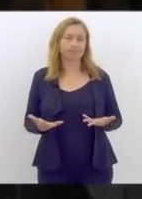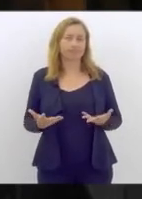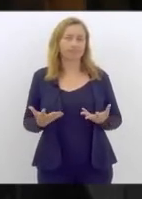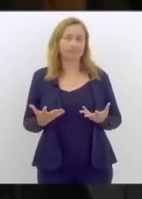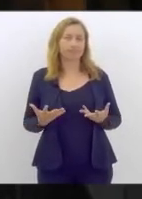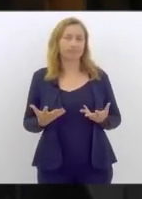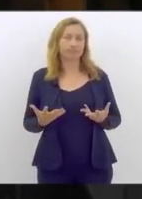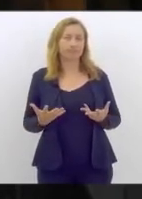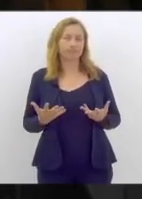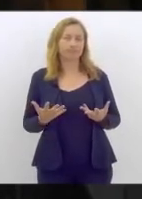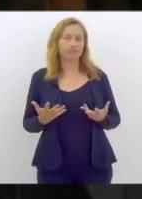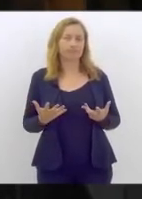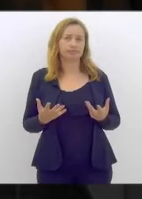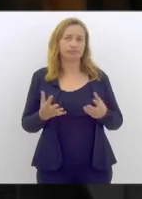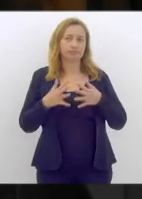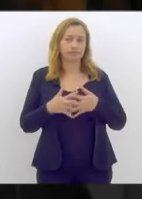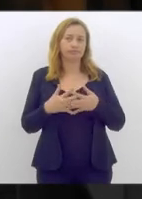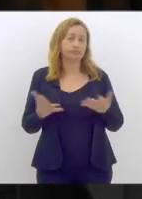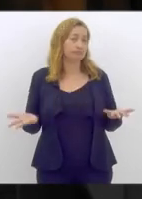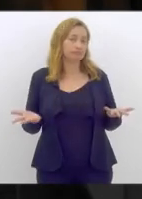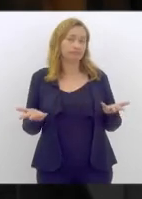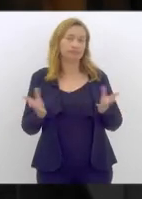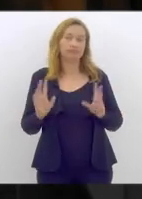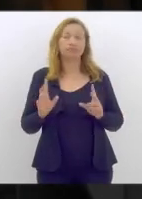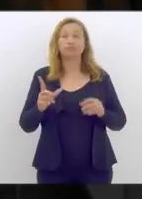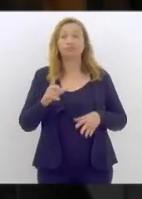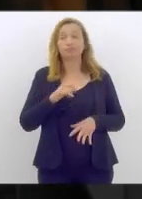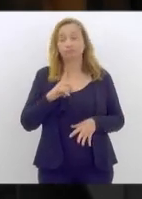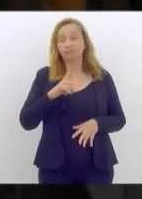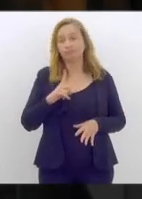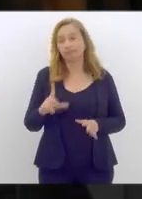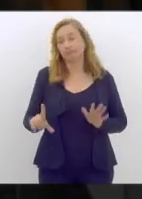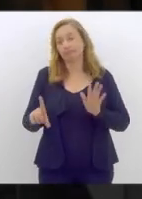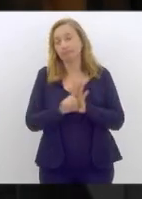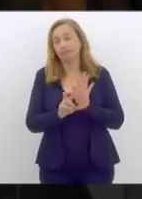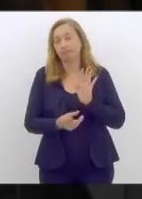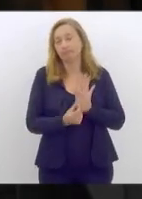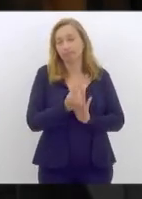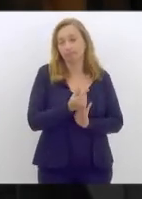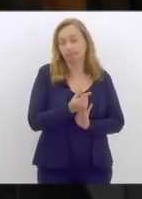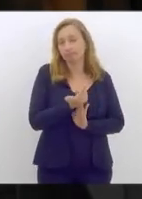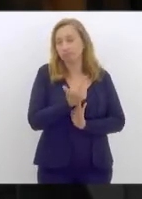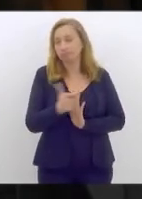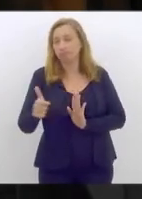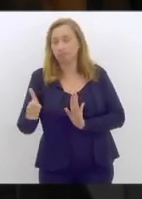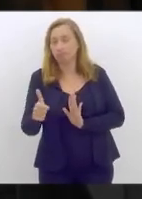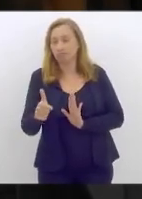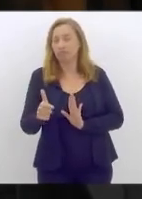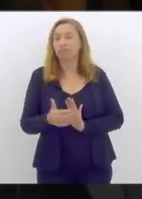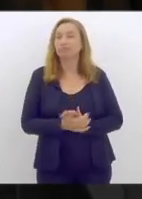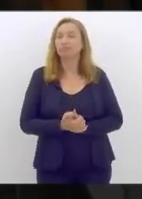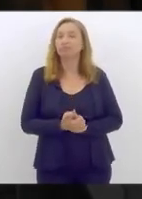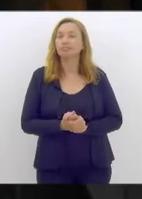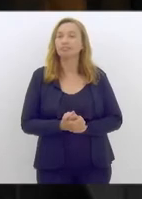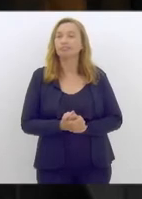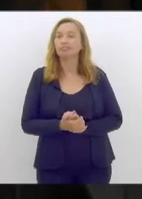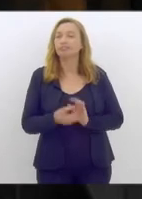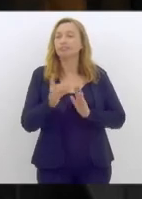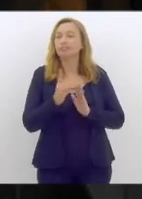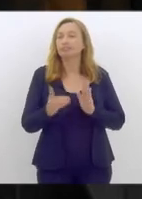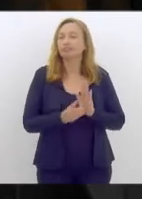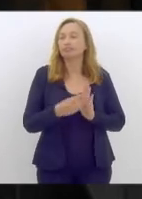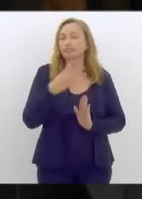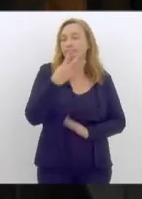é que quando veio a estimativa da LDO não tava em vigor o decreto